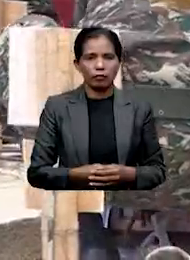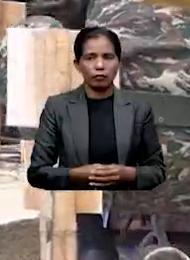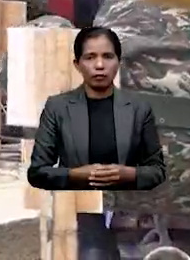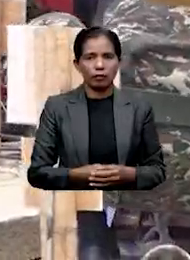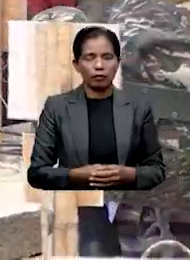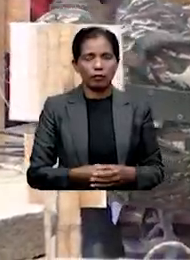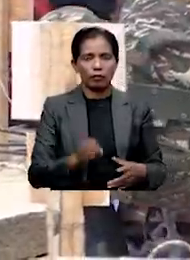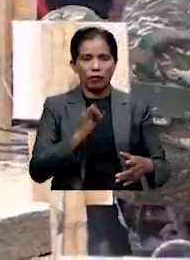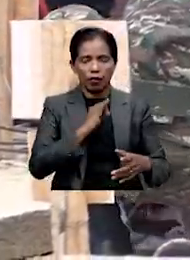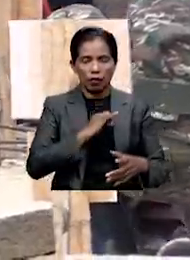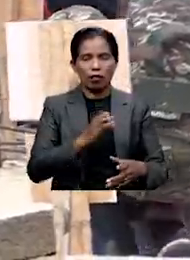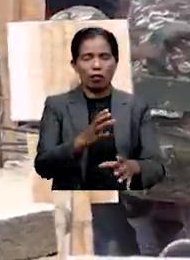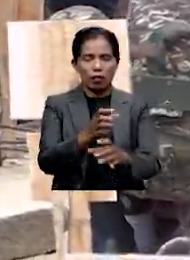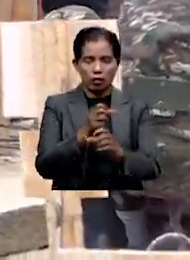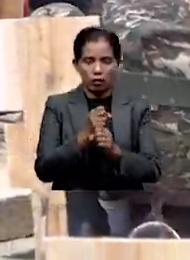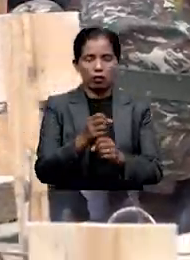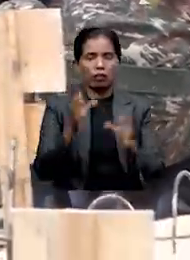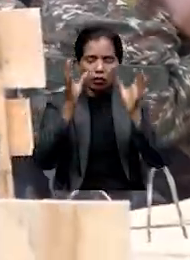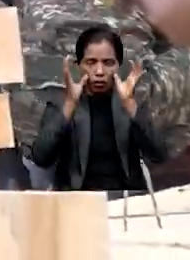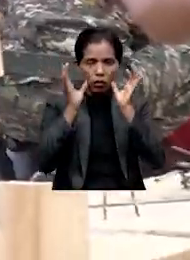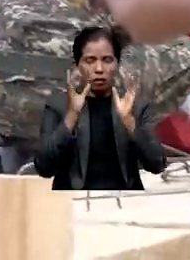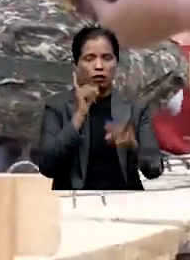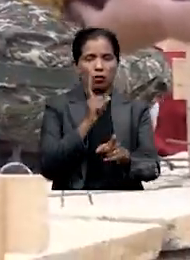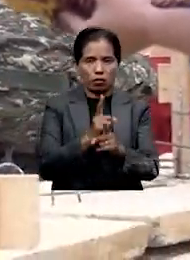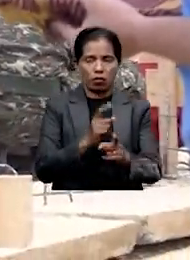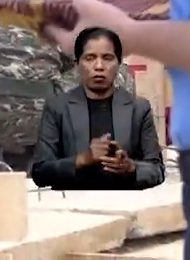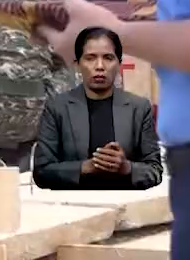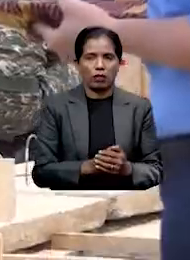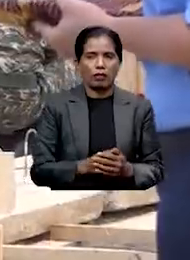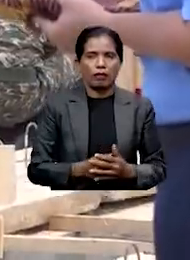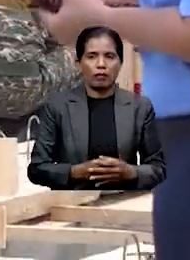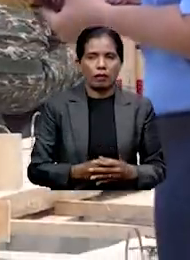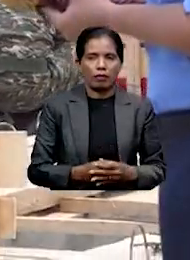Nemak hau, sim, hau triste te, presidente, também.